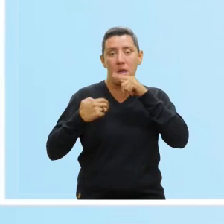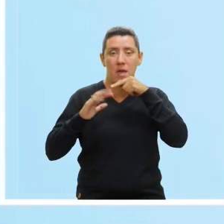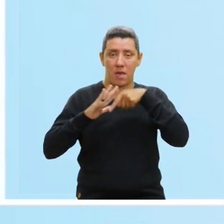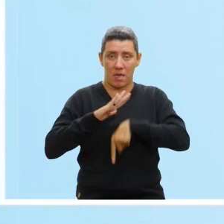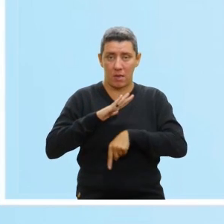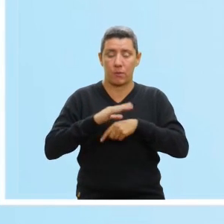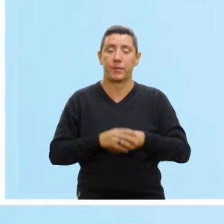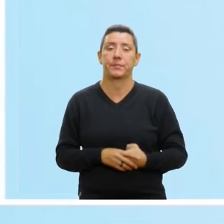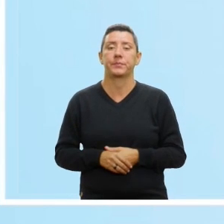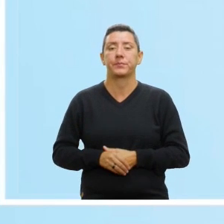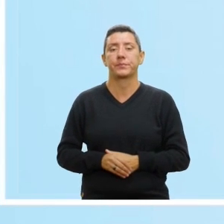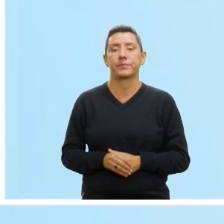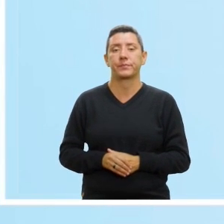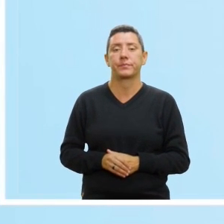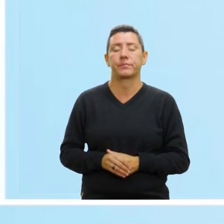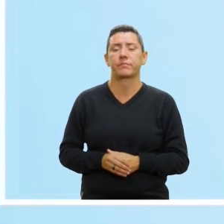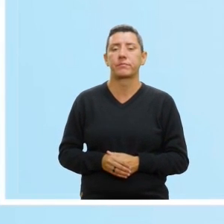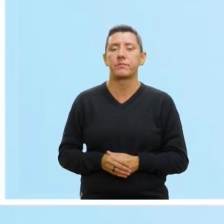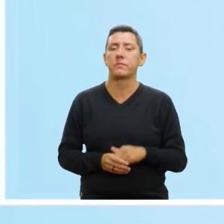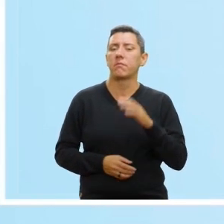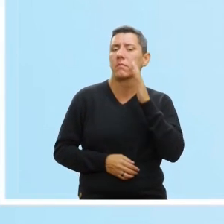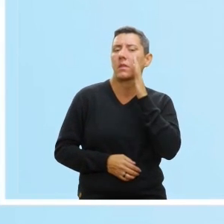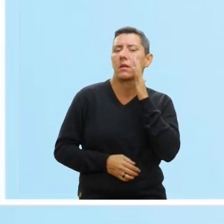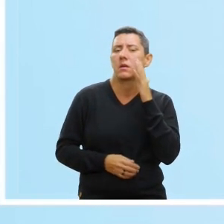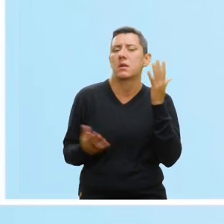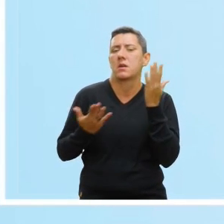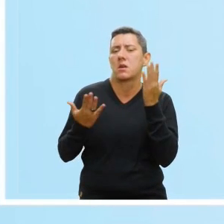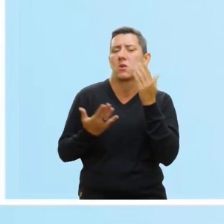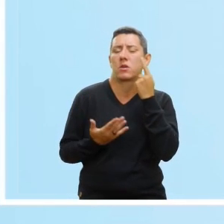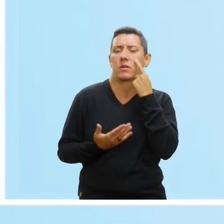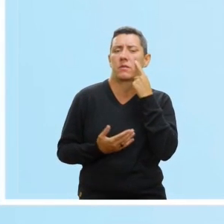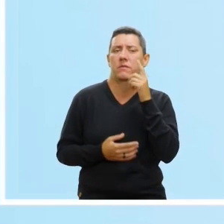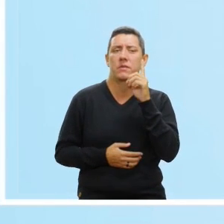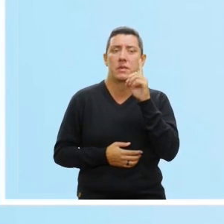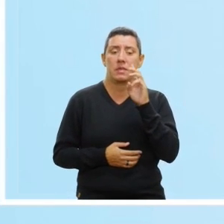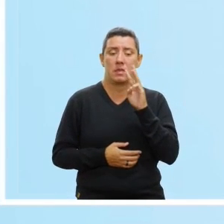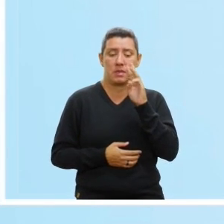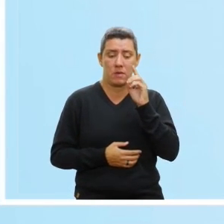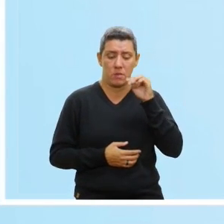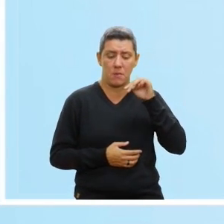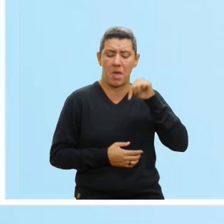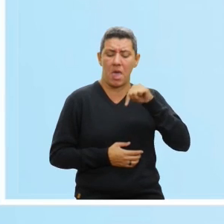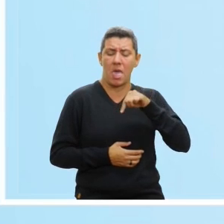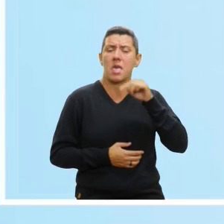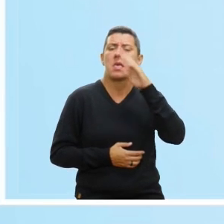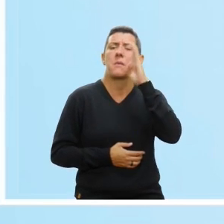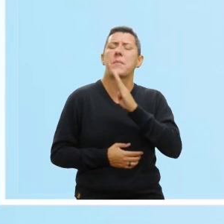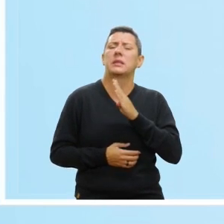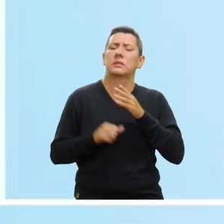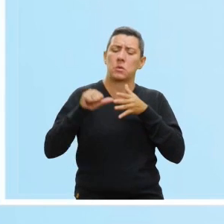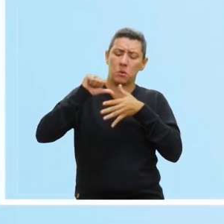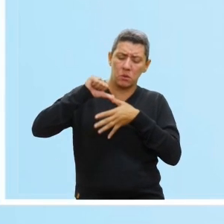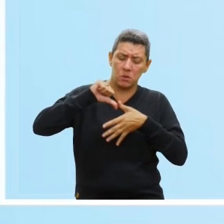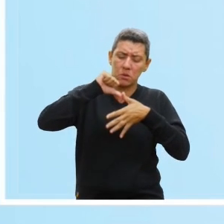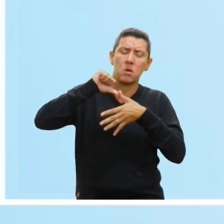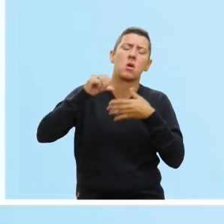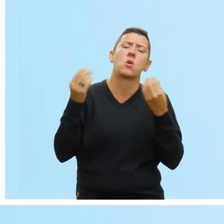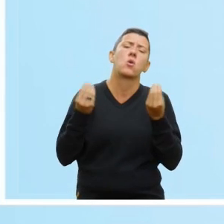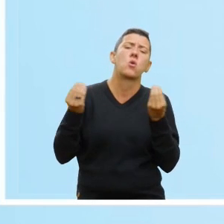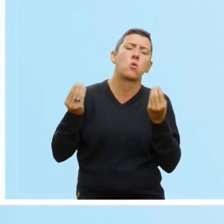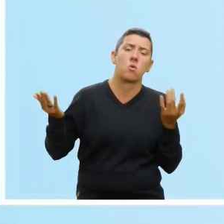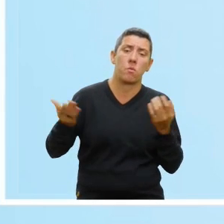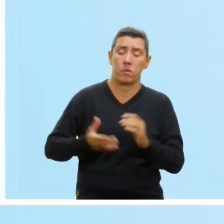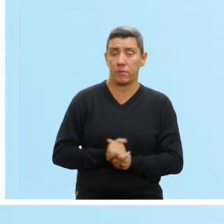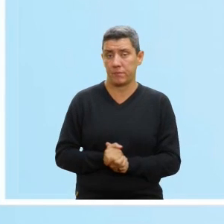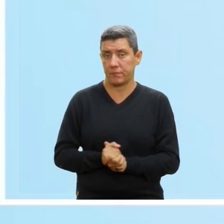Olhando um pouco mais para perto da gente, né, onde que a gente encontra o DWDM no Brasil, né, em qualquer país. Quando você